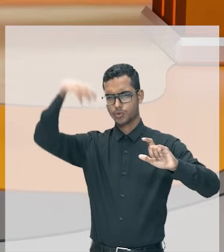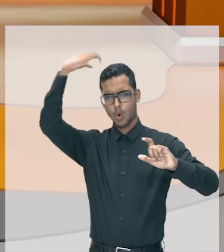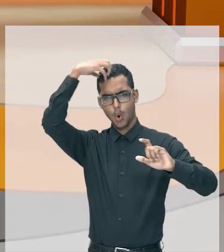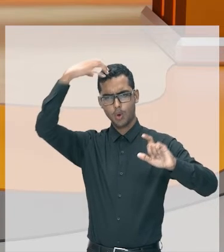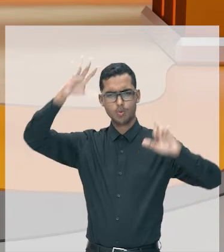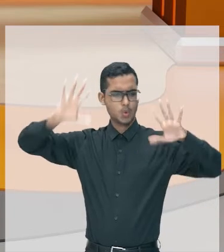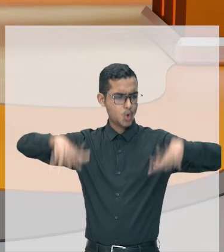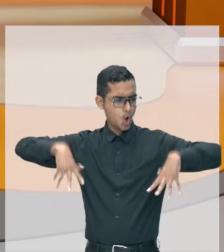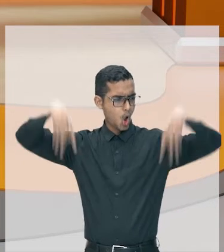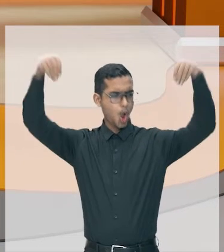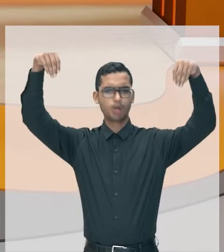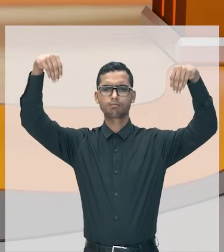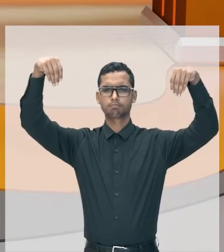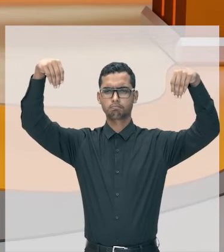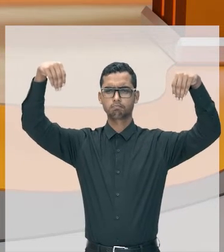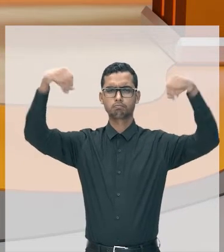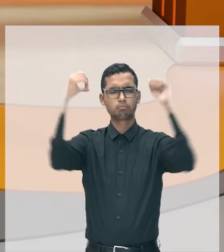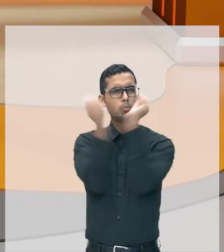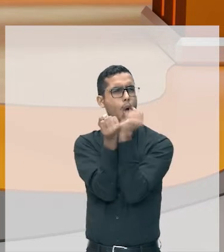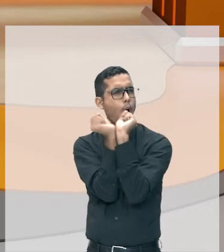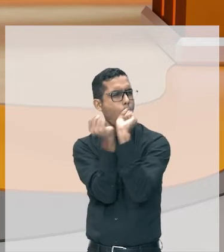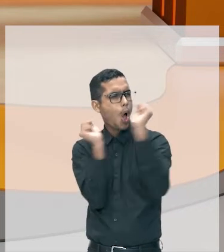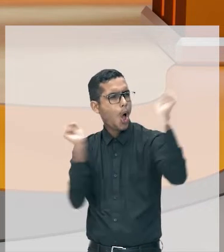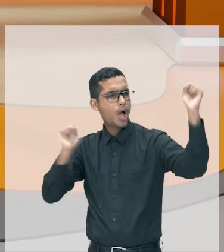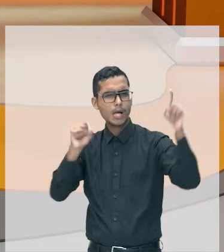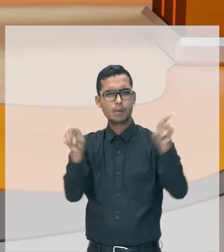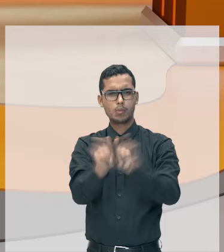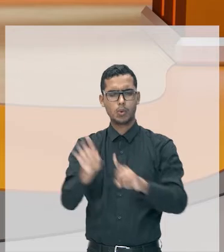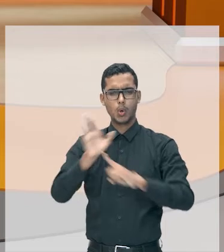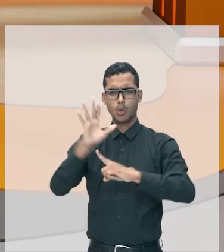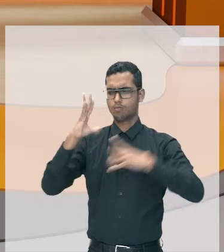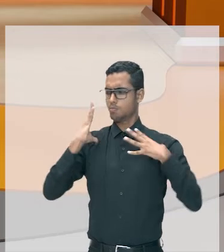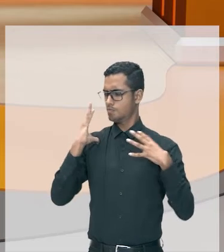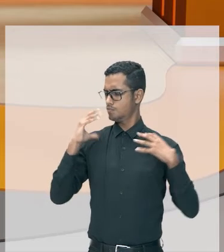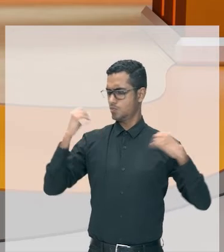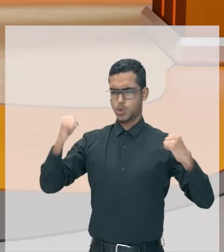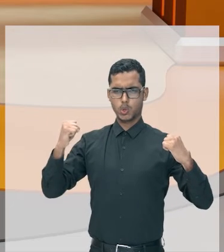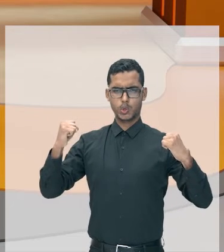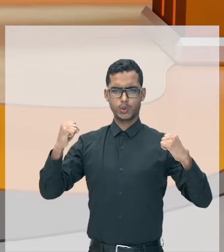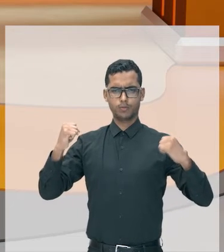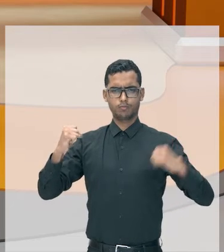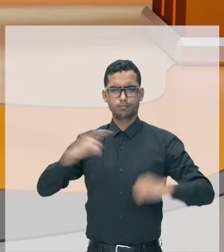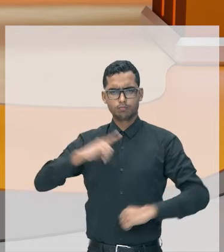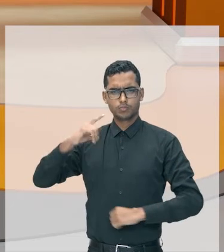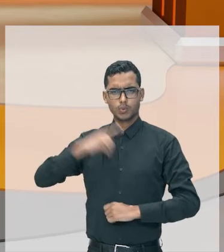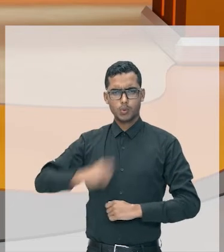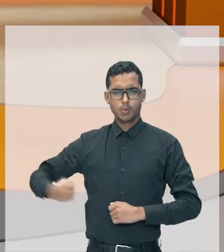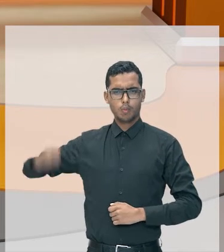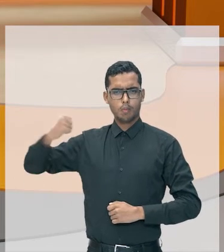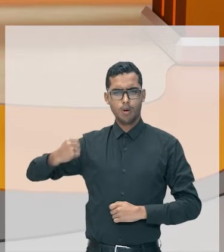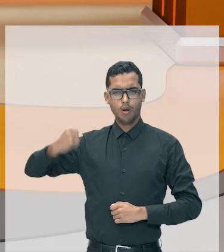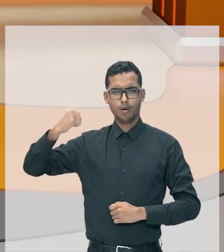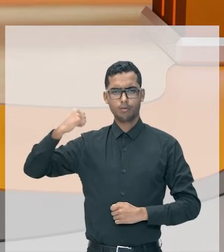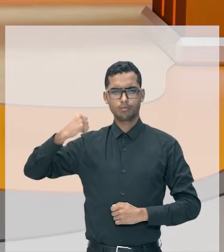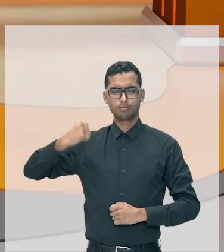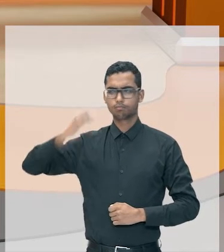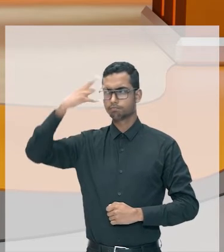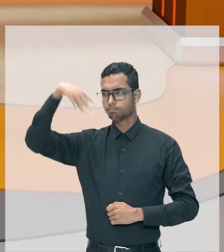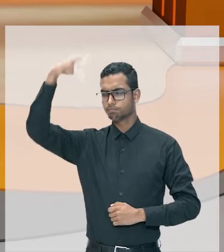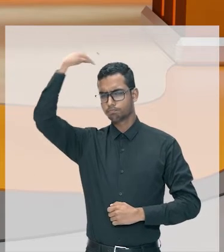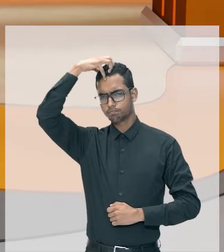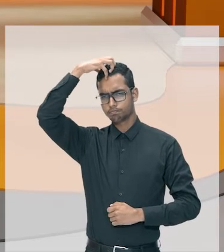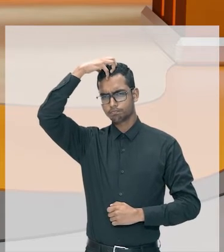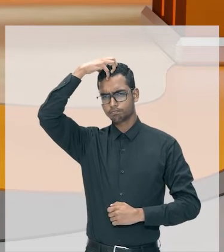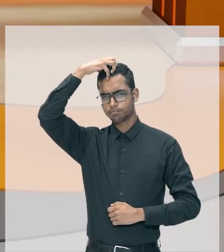palácio, mostrando o seu poder e tal, ali se tornou uma fonte histórica intencional, porque o